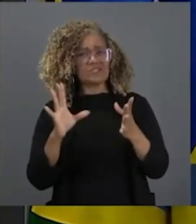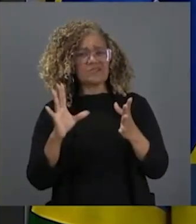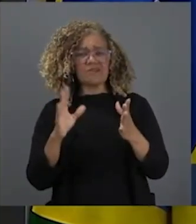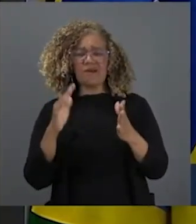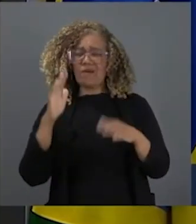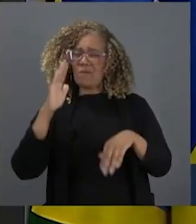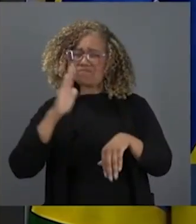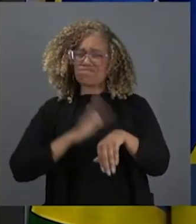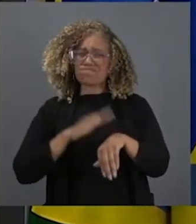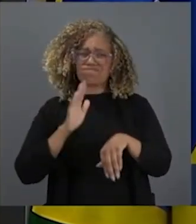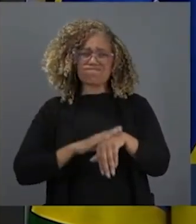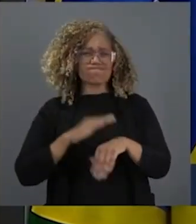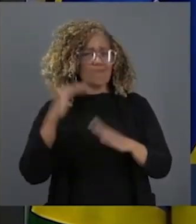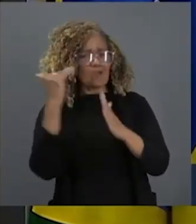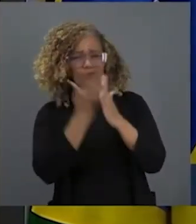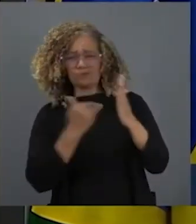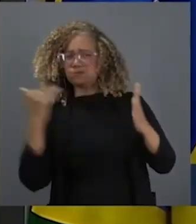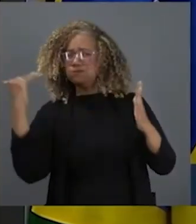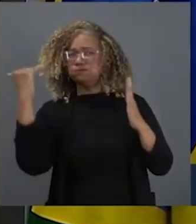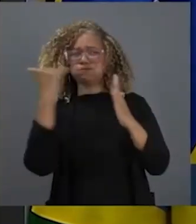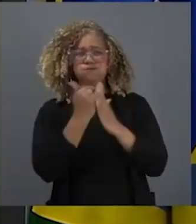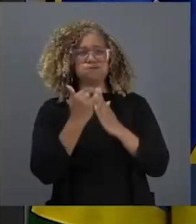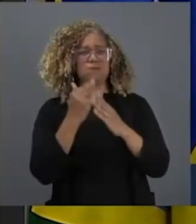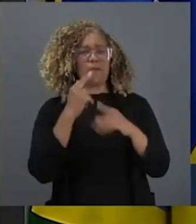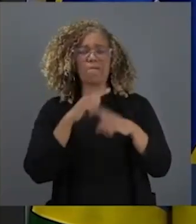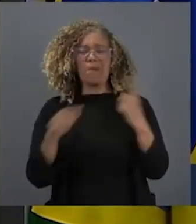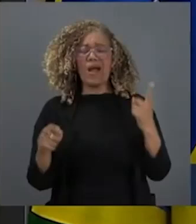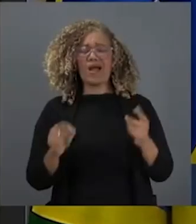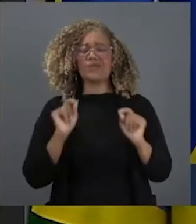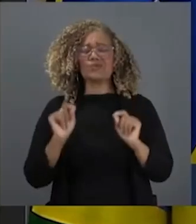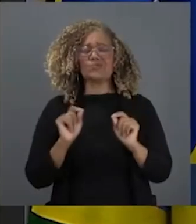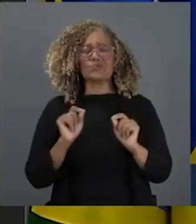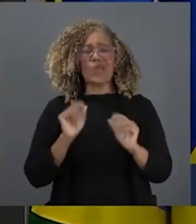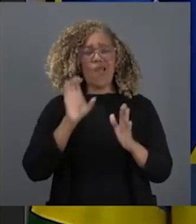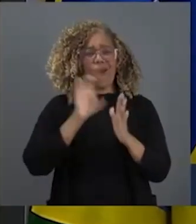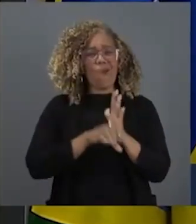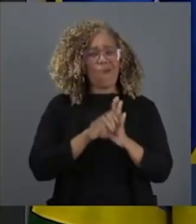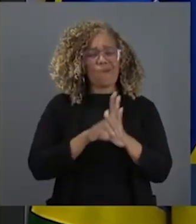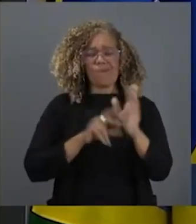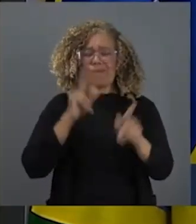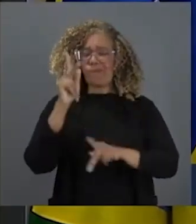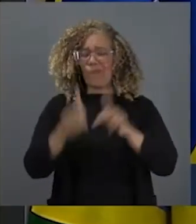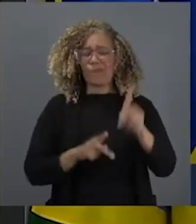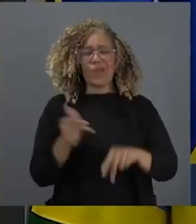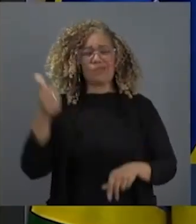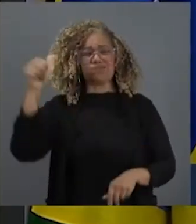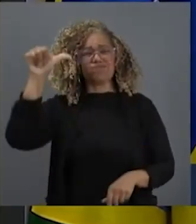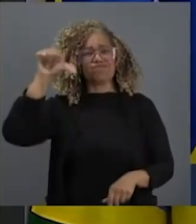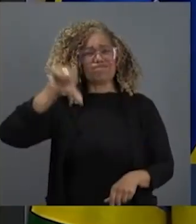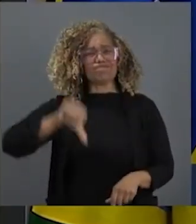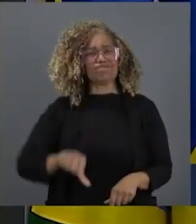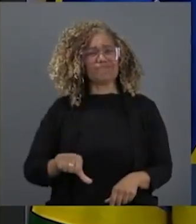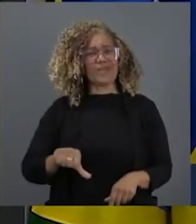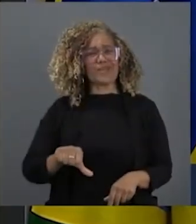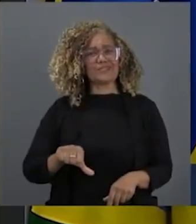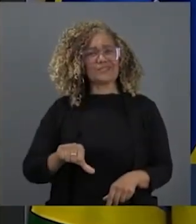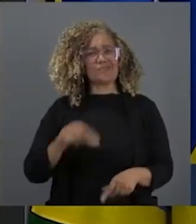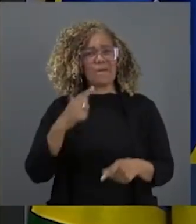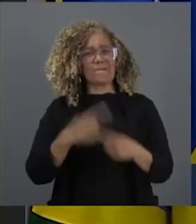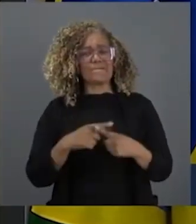pilar mas que caiu no conceito Popular Péssimo por censurar os brasileiros